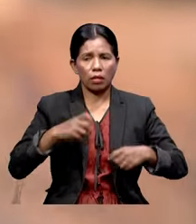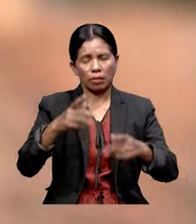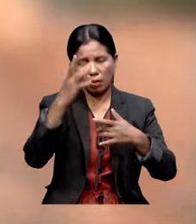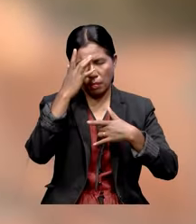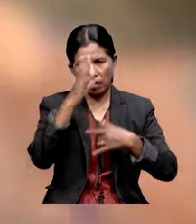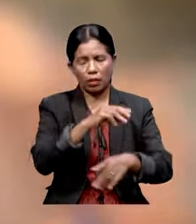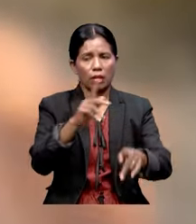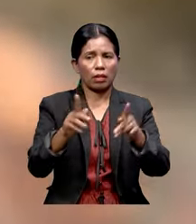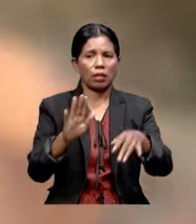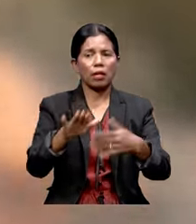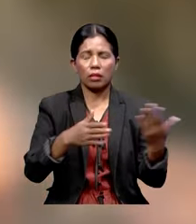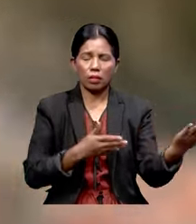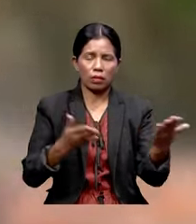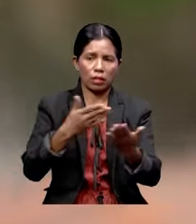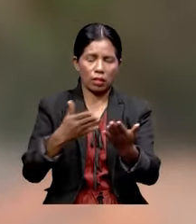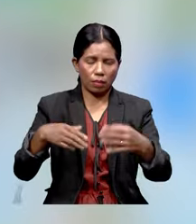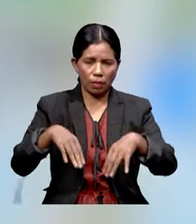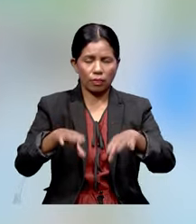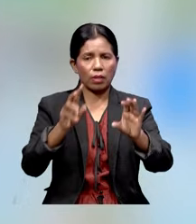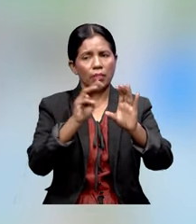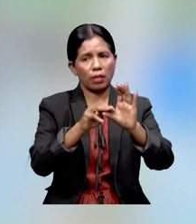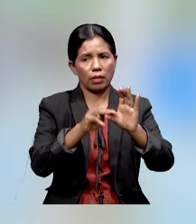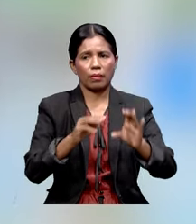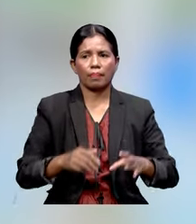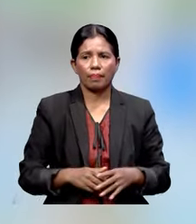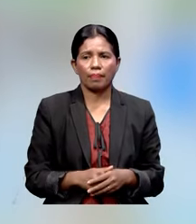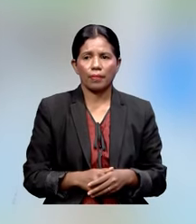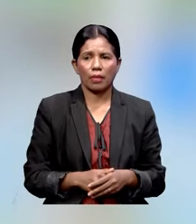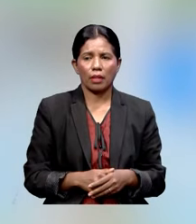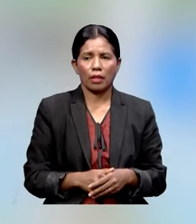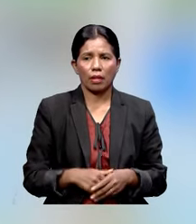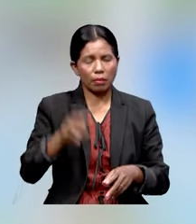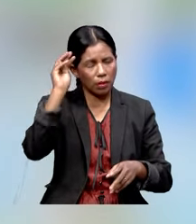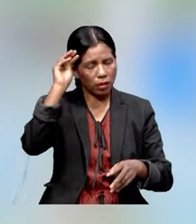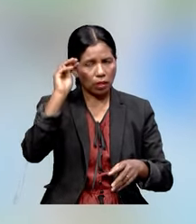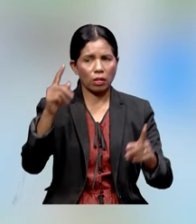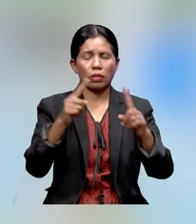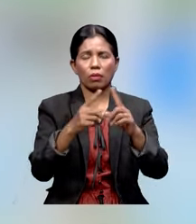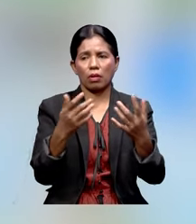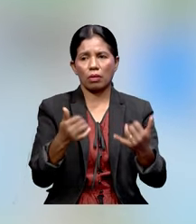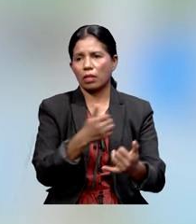no comunidade a tulore produto local ba mercado. Ministério, mas beto agora se deu